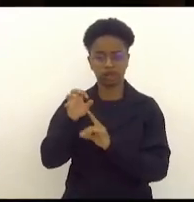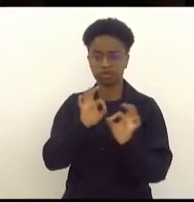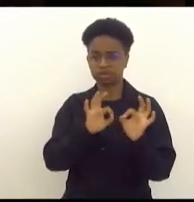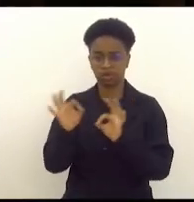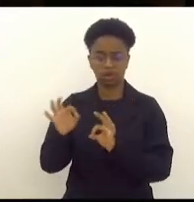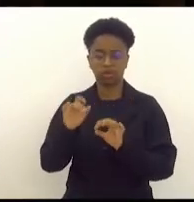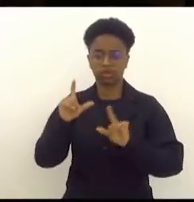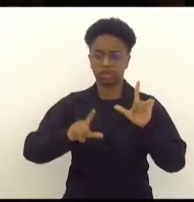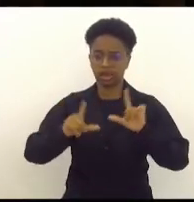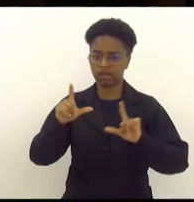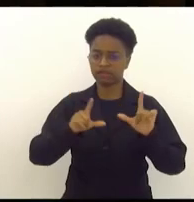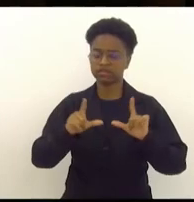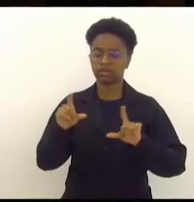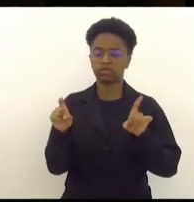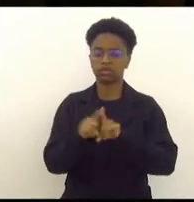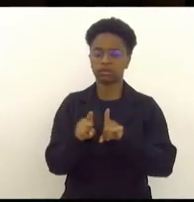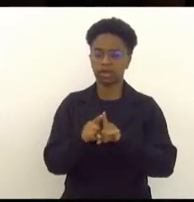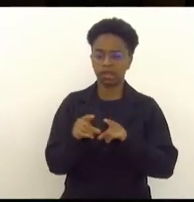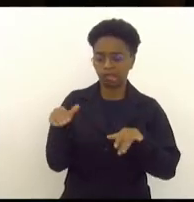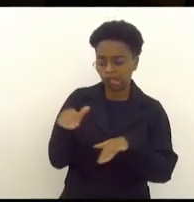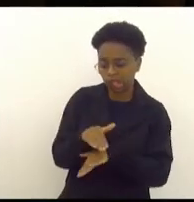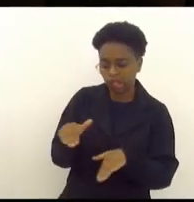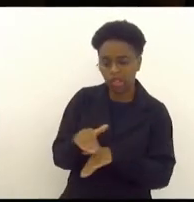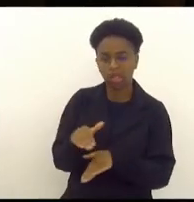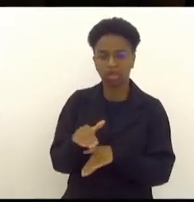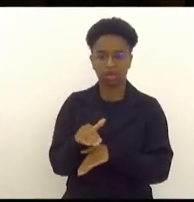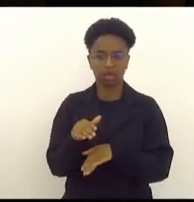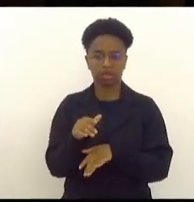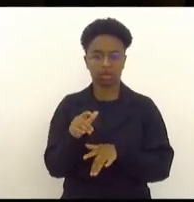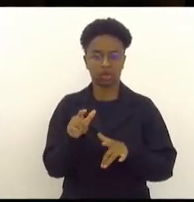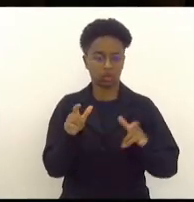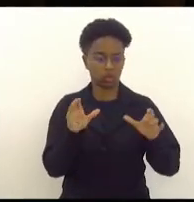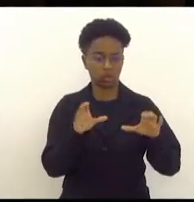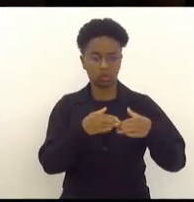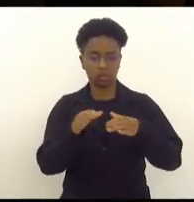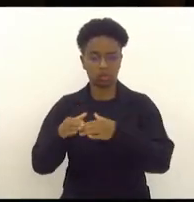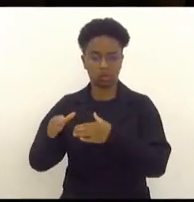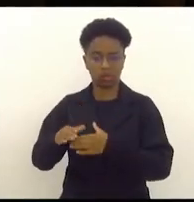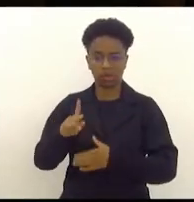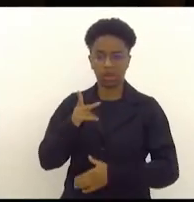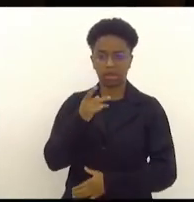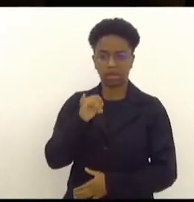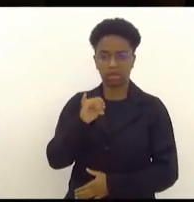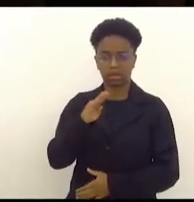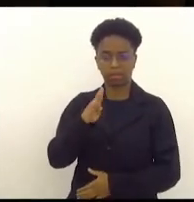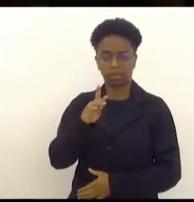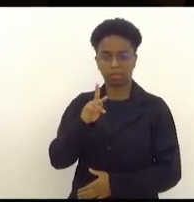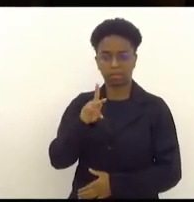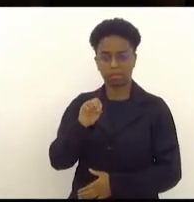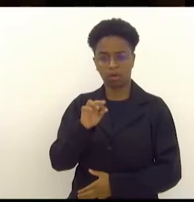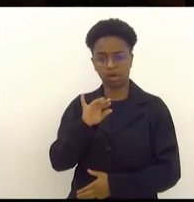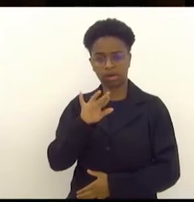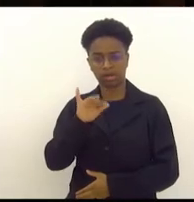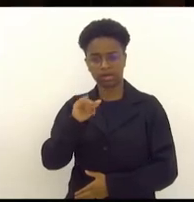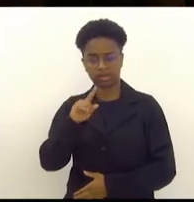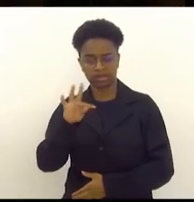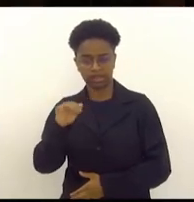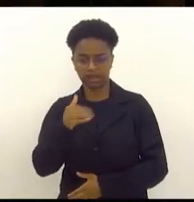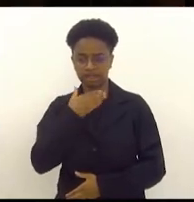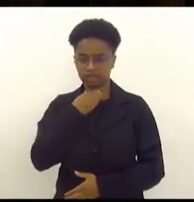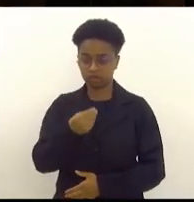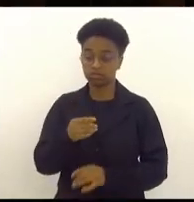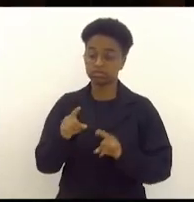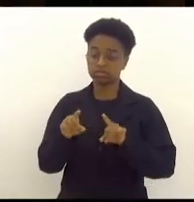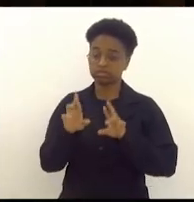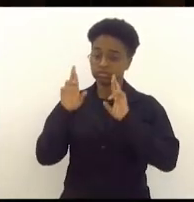emissora tendo que abaixar a cabeça para esses lacradores hipócritas que a gente possa ser livre e todo